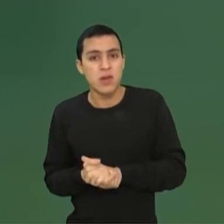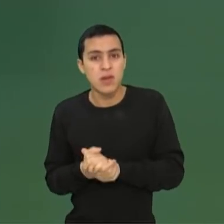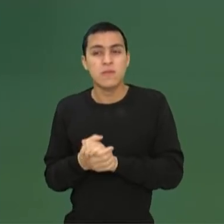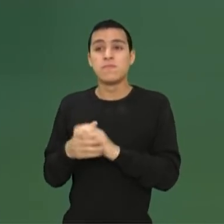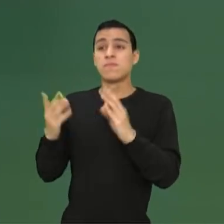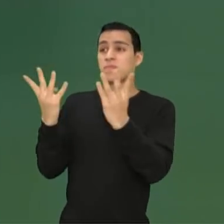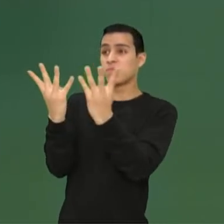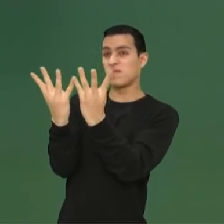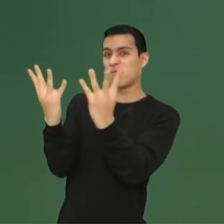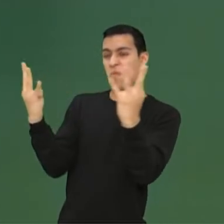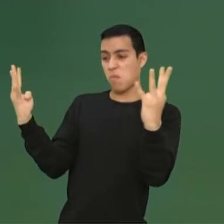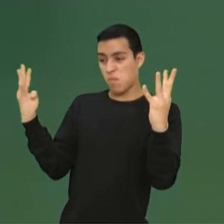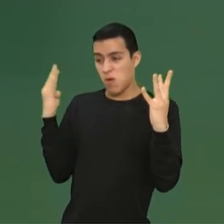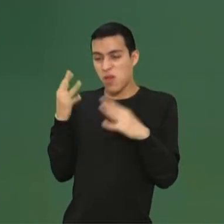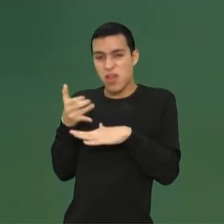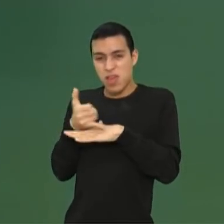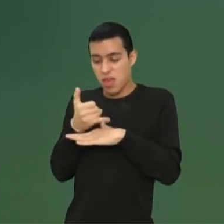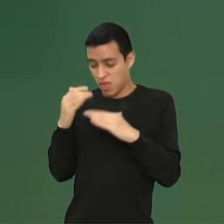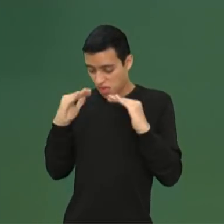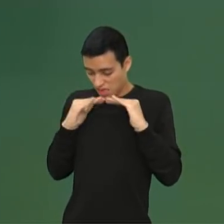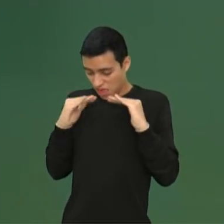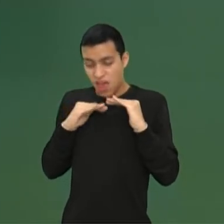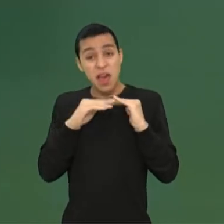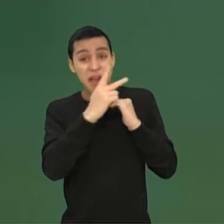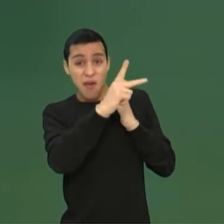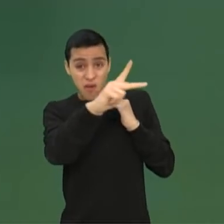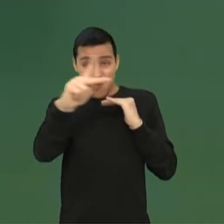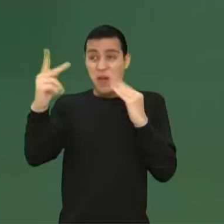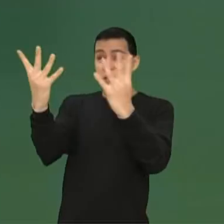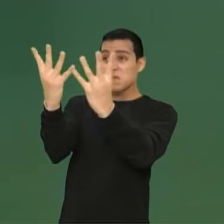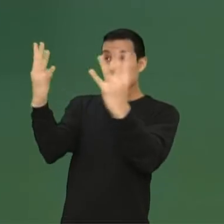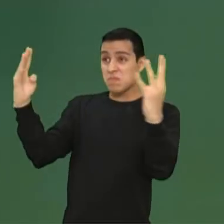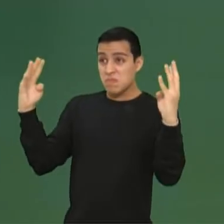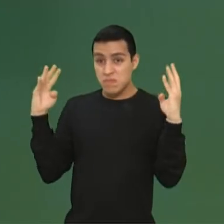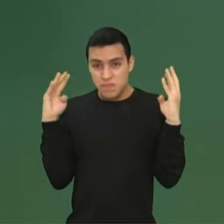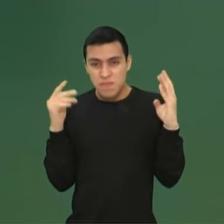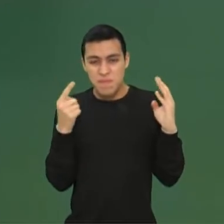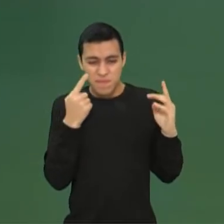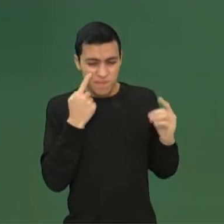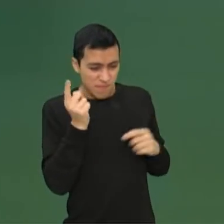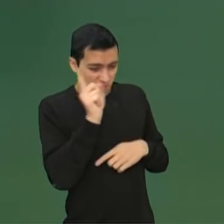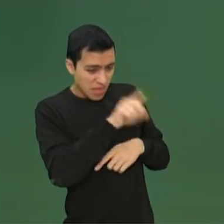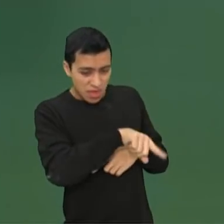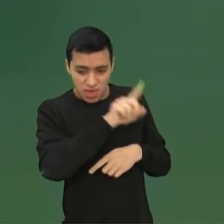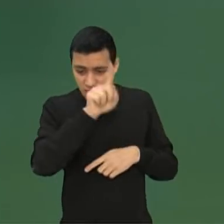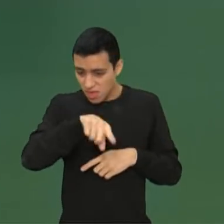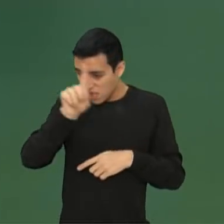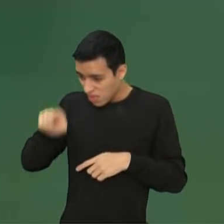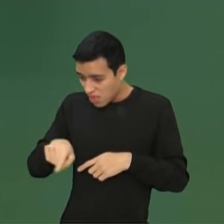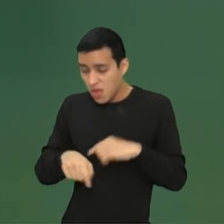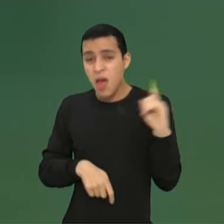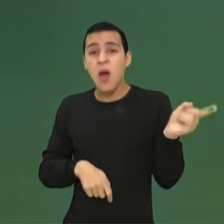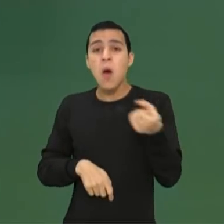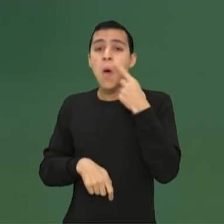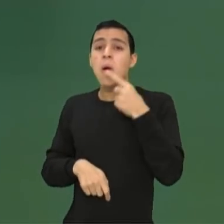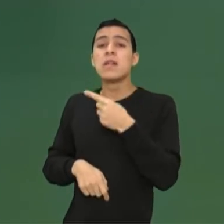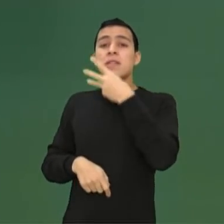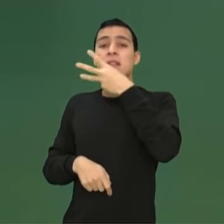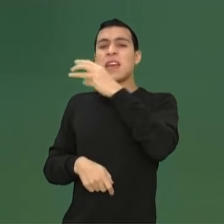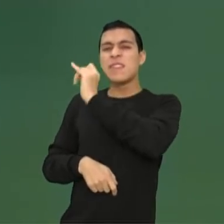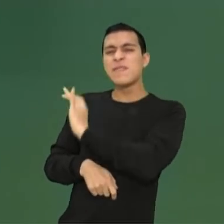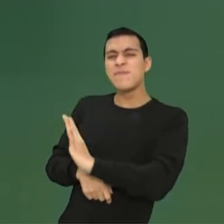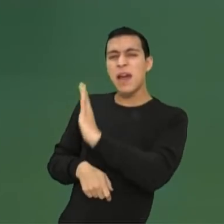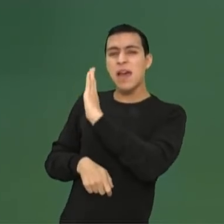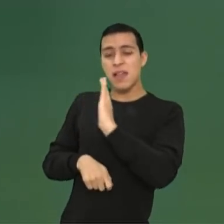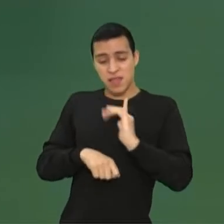portão de ferro da tua casa, da minha casa. Percebam que as três imagens que eu tenho aqui na tela são feitas